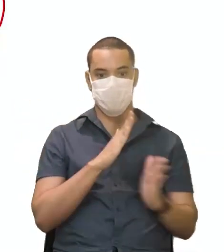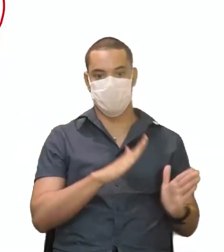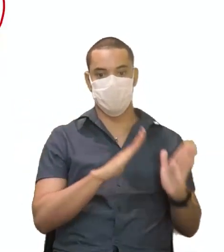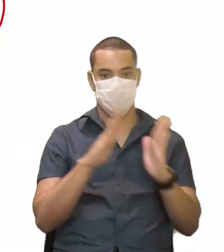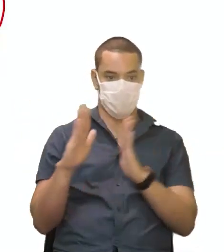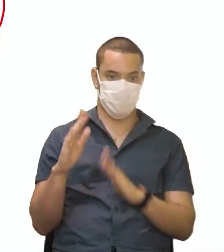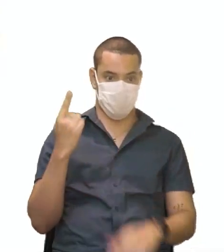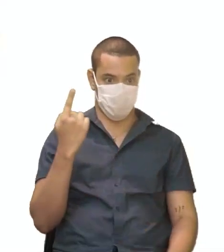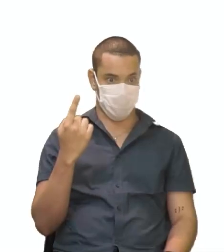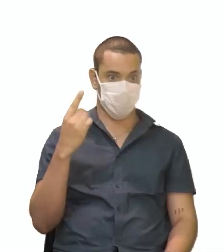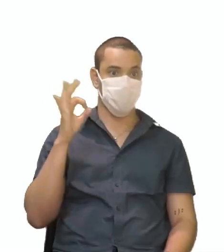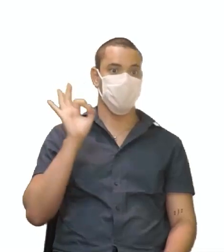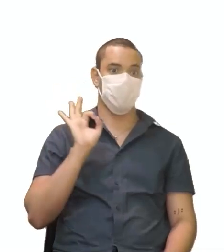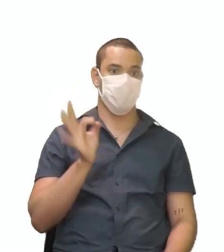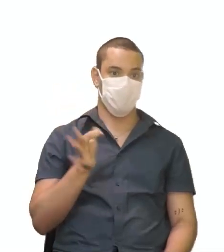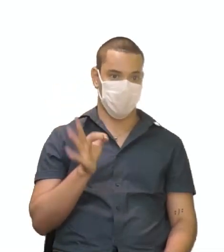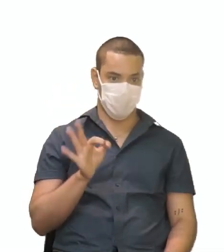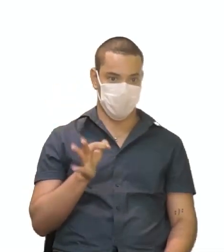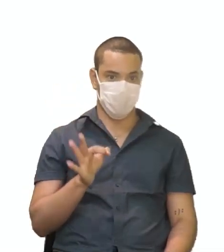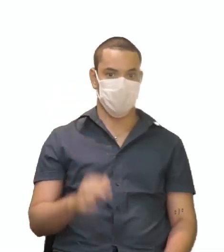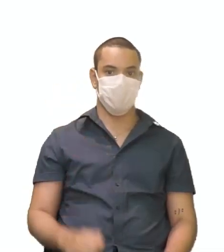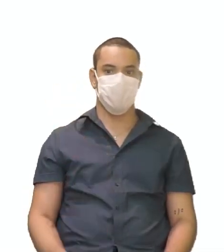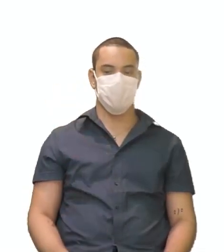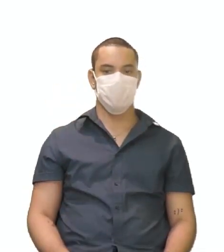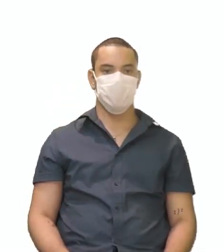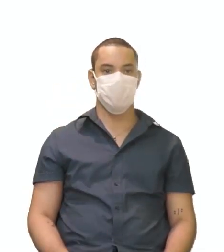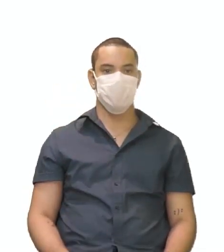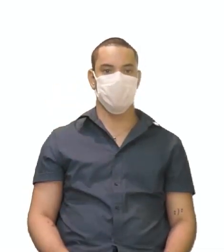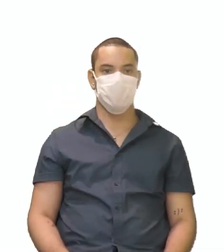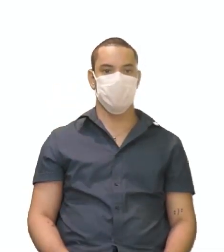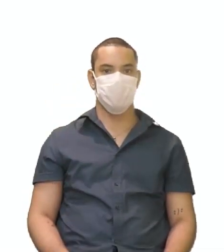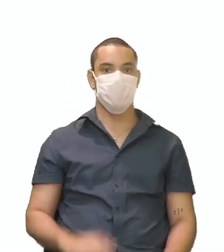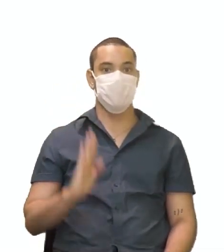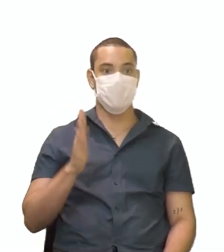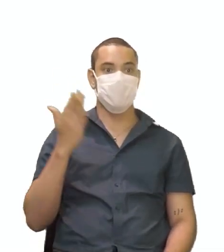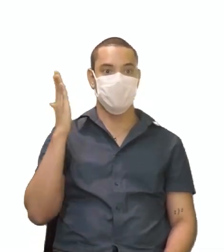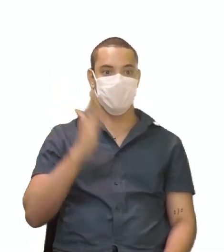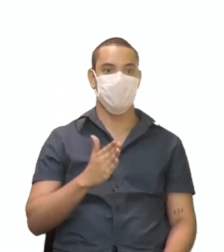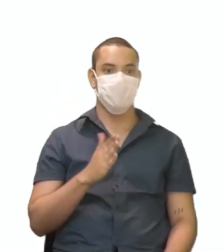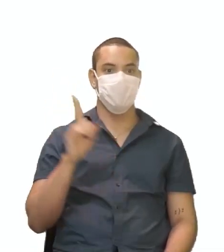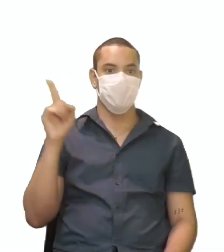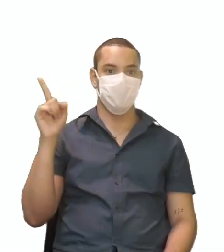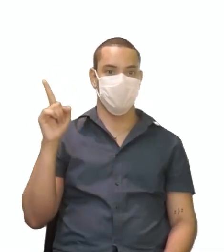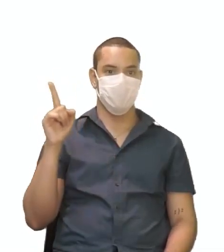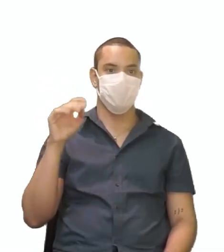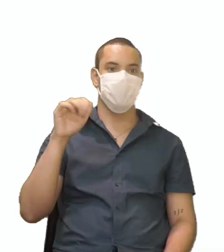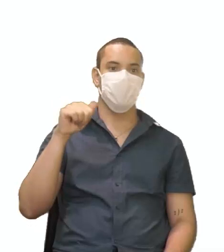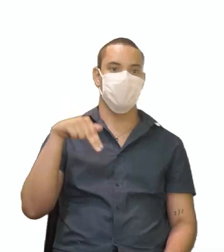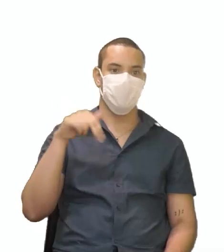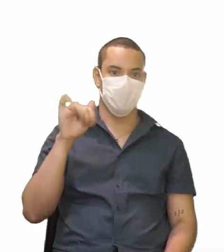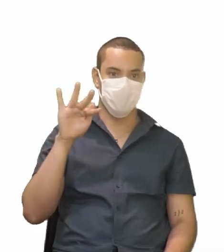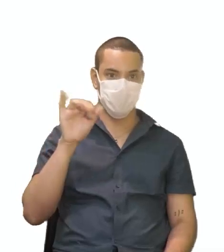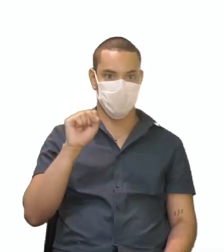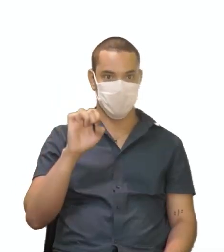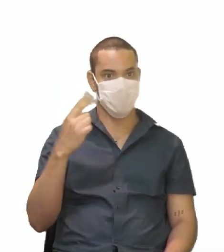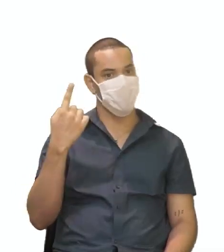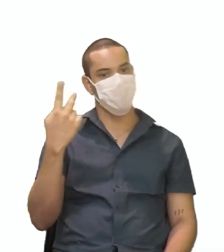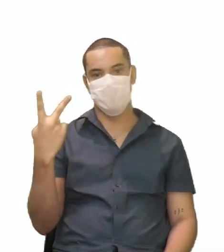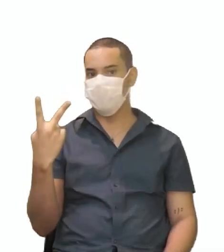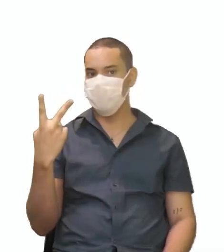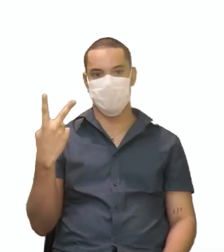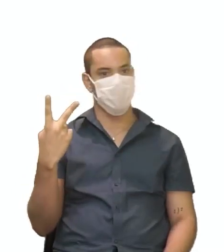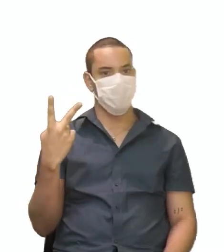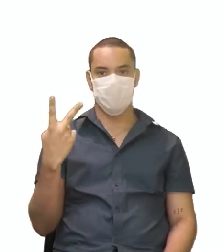fase 1, correto, tá? E aí, eita, já pulou, foi tudo. As anáfases 1 e 2, isso aí é falso, né, gente?